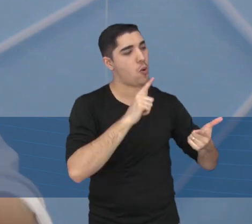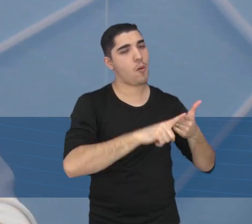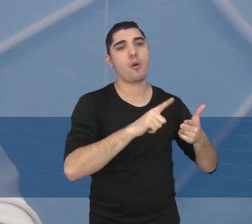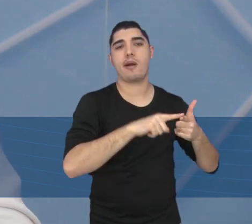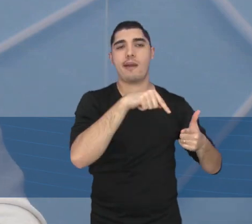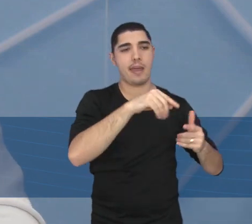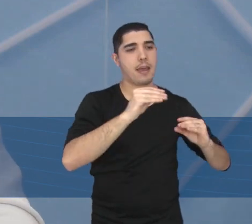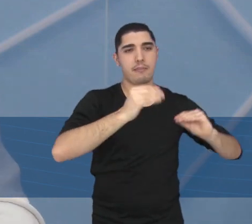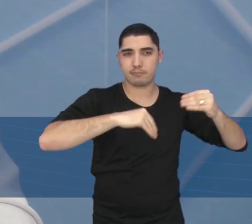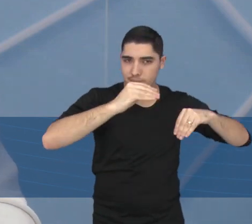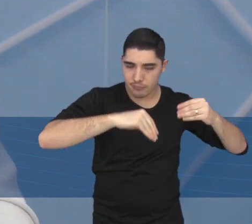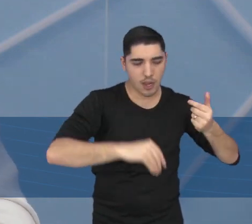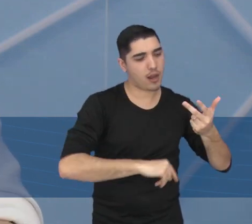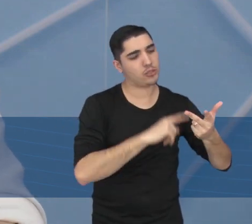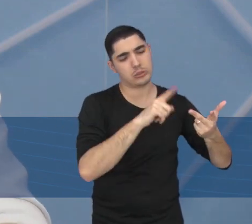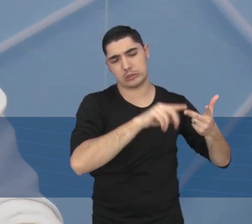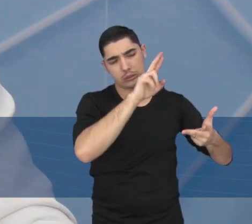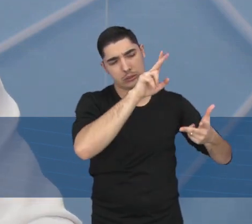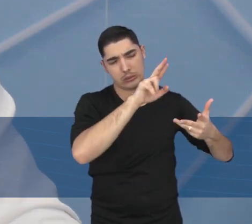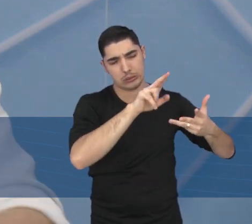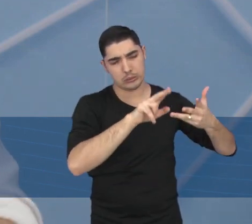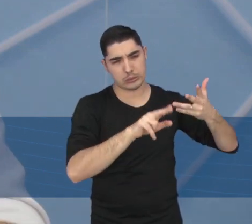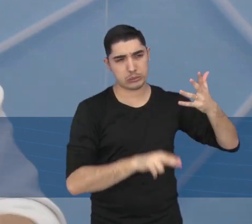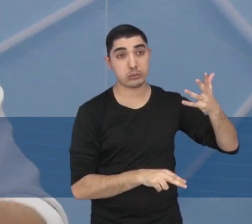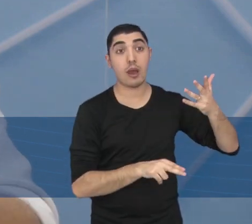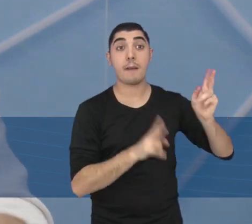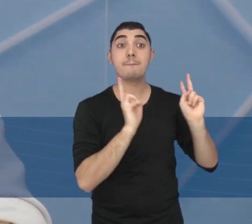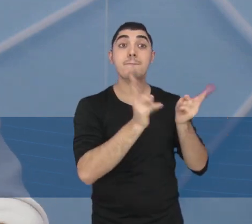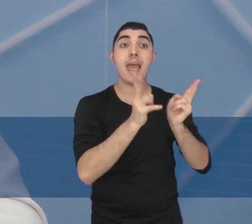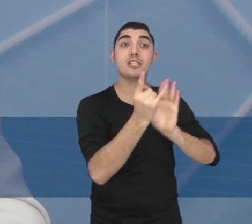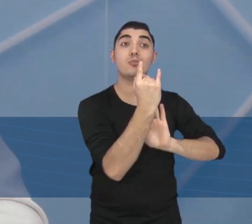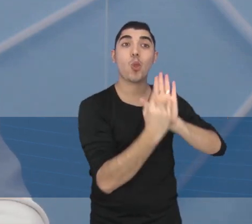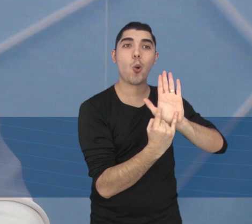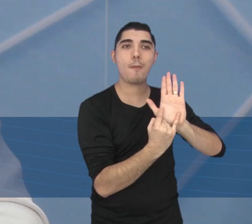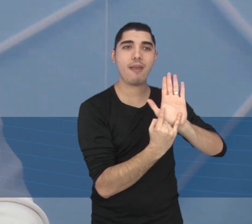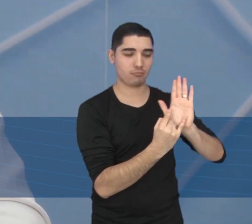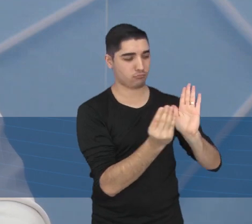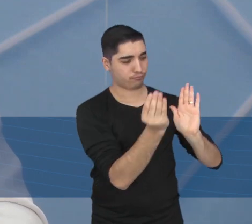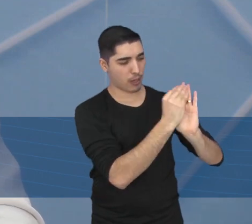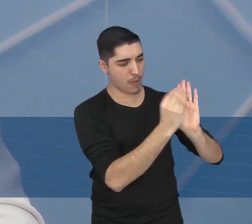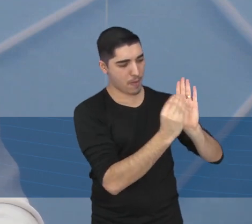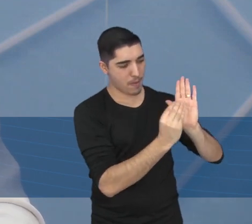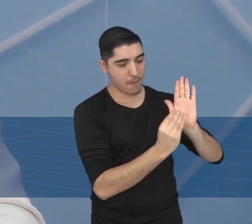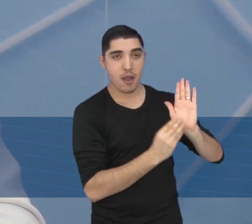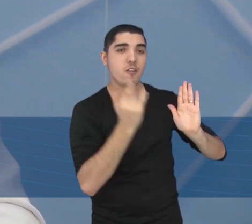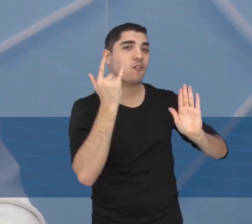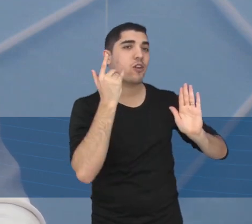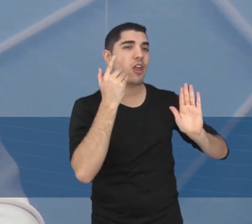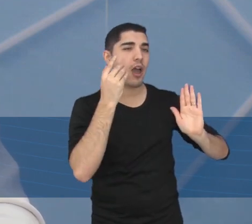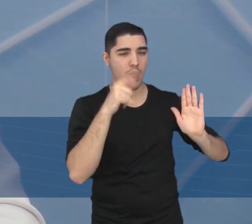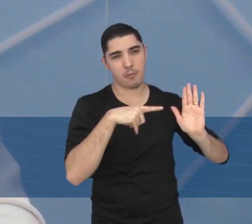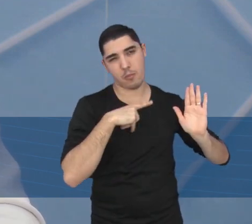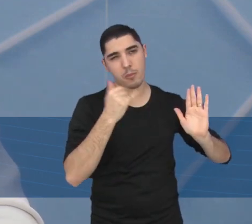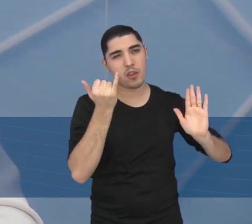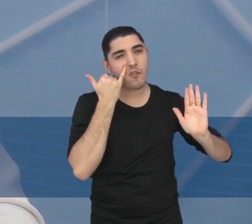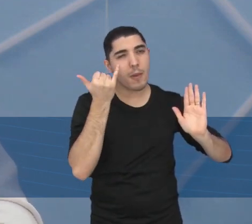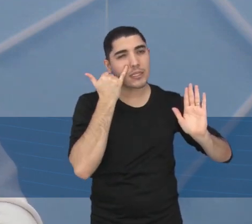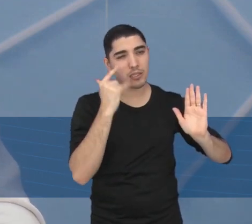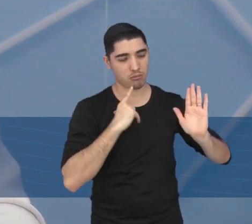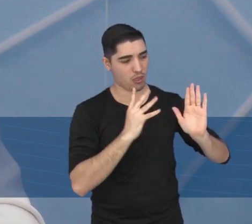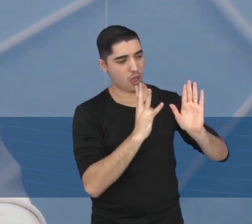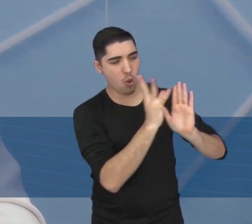metal não ferroso, do cobre, do alumínio, tudo dentro de uma mesma ordem, vamos colocar. Então, esse acho que foi um dos